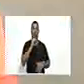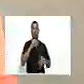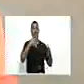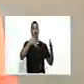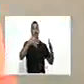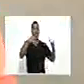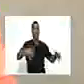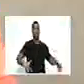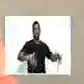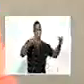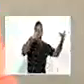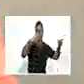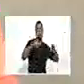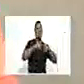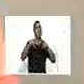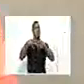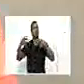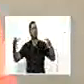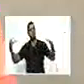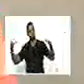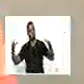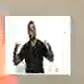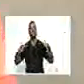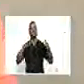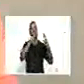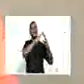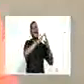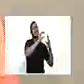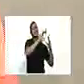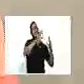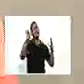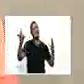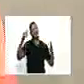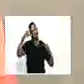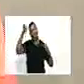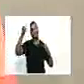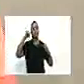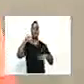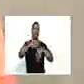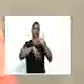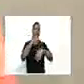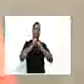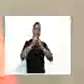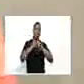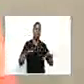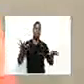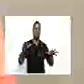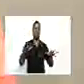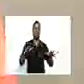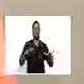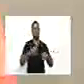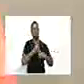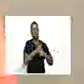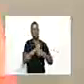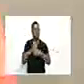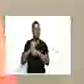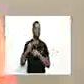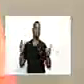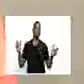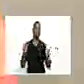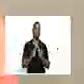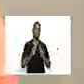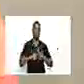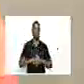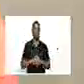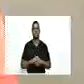contêiners e pegar de porta em porta porque aí não tem a bagunça diminui a necessidade da varrição Toda Toda semana